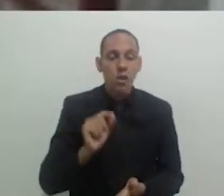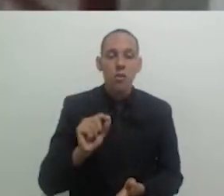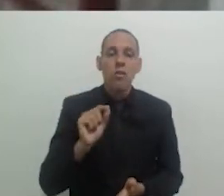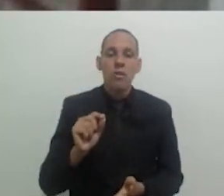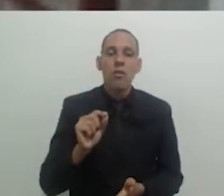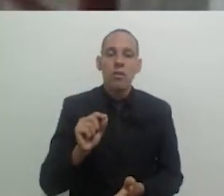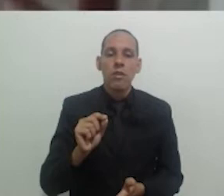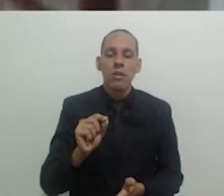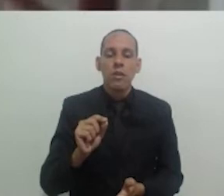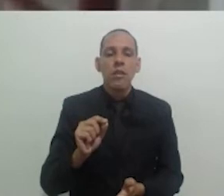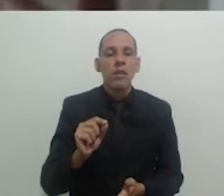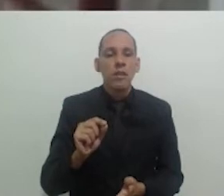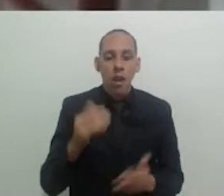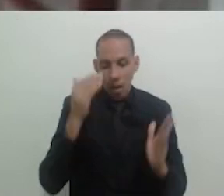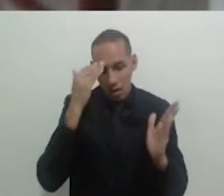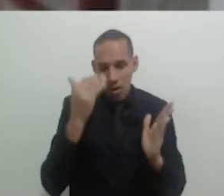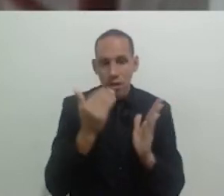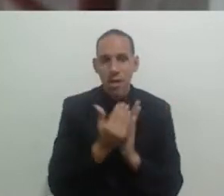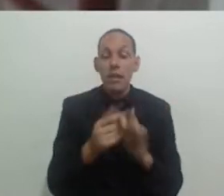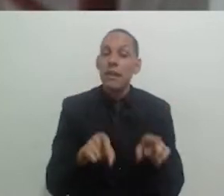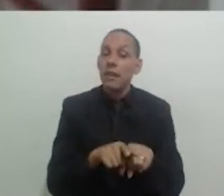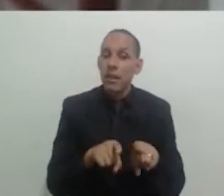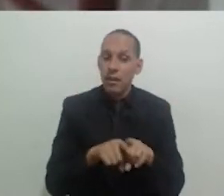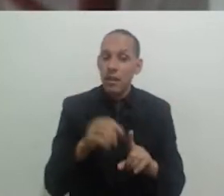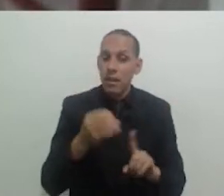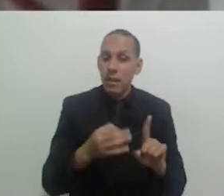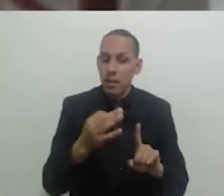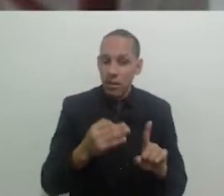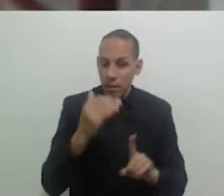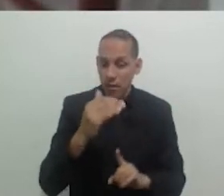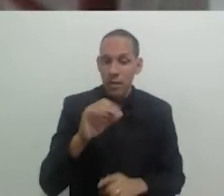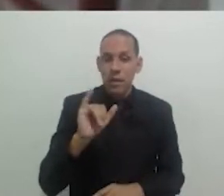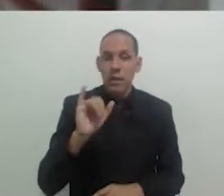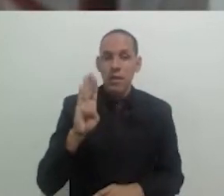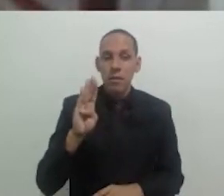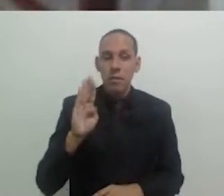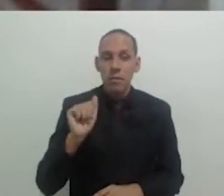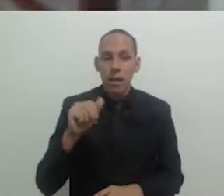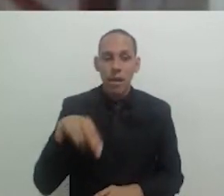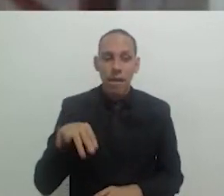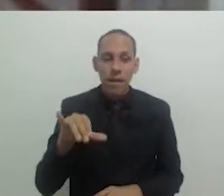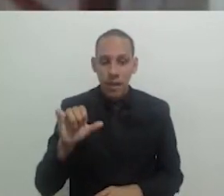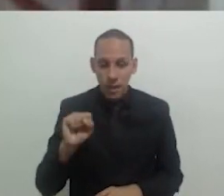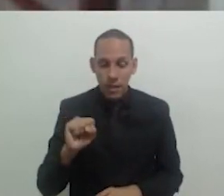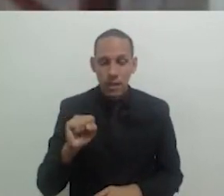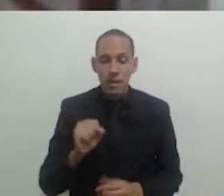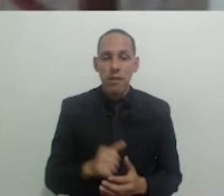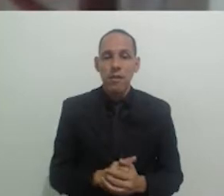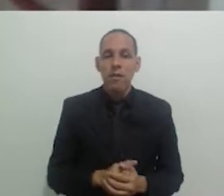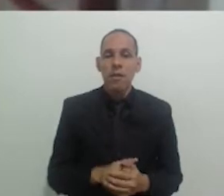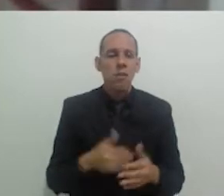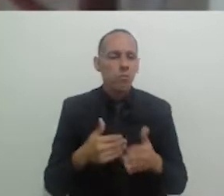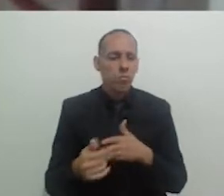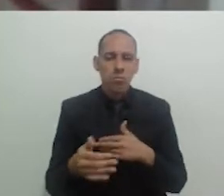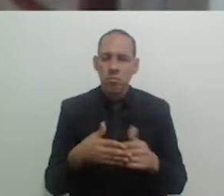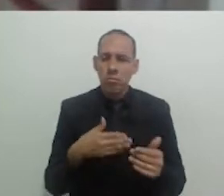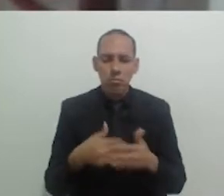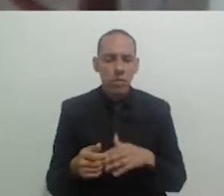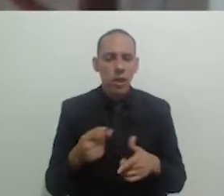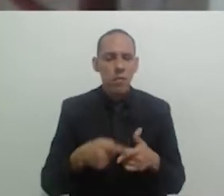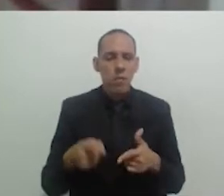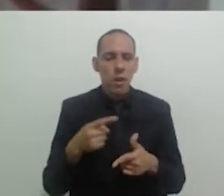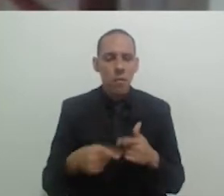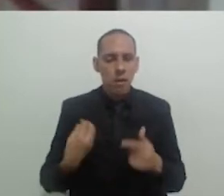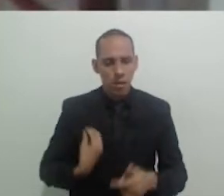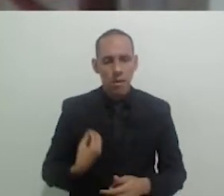Inclusive, desembargador Ibanez, máxima vênia, tanto faz problema na vida particular